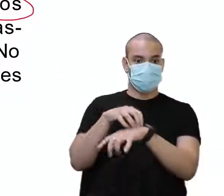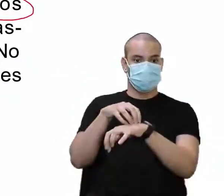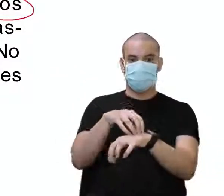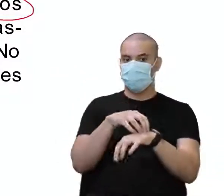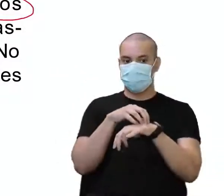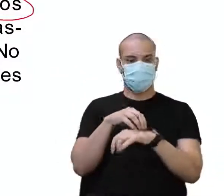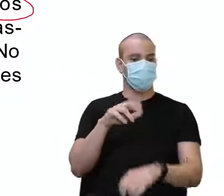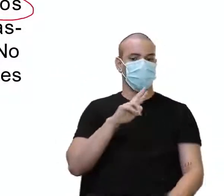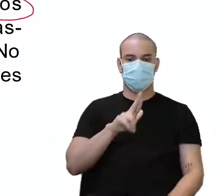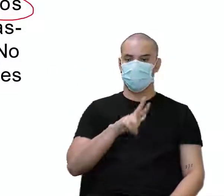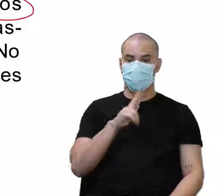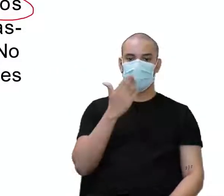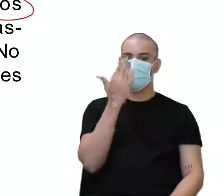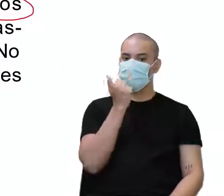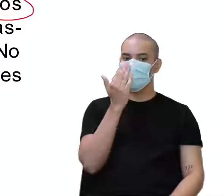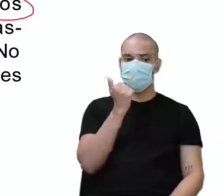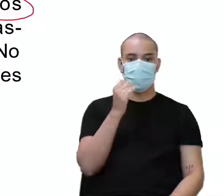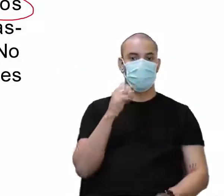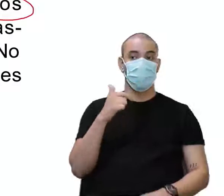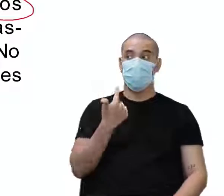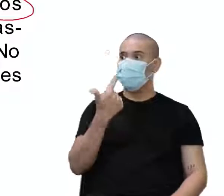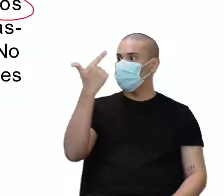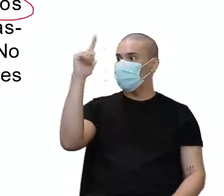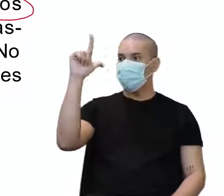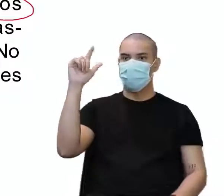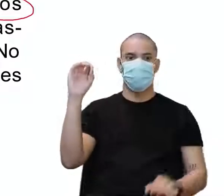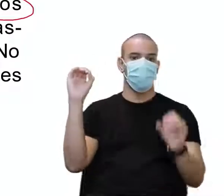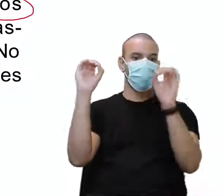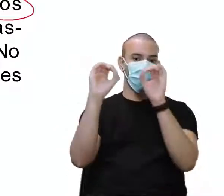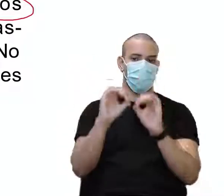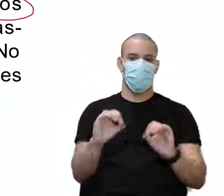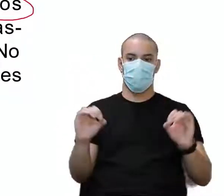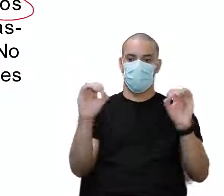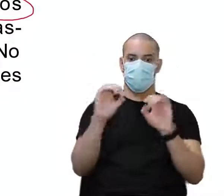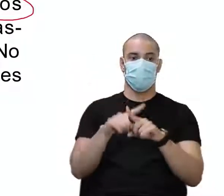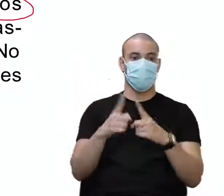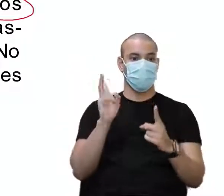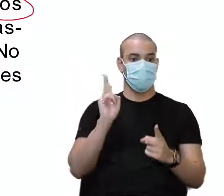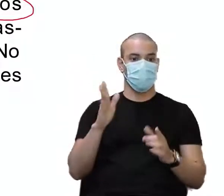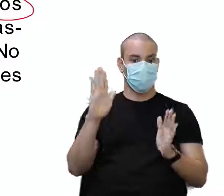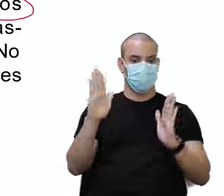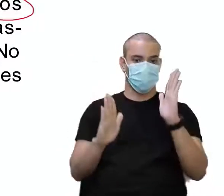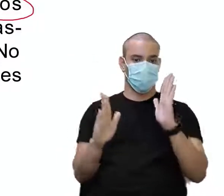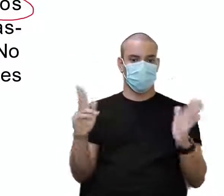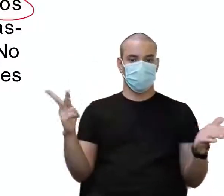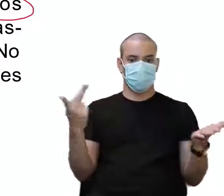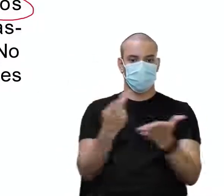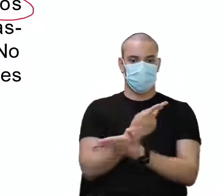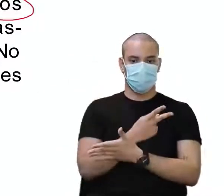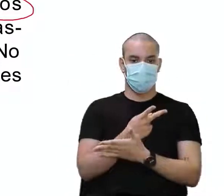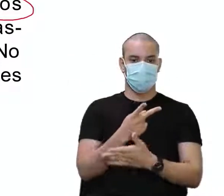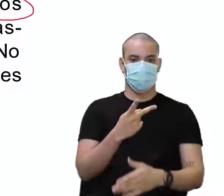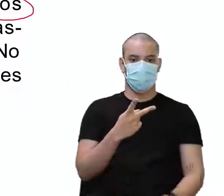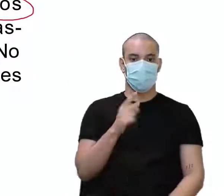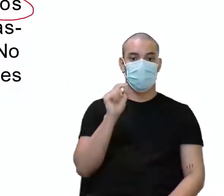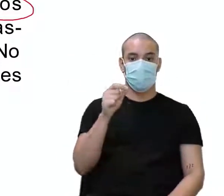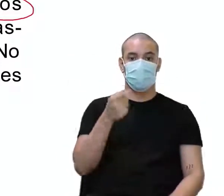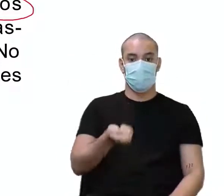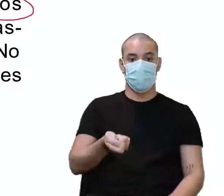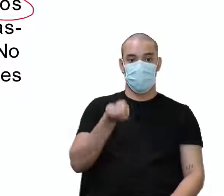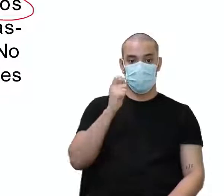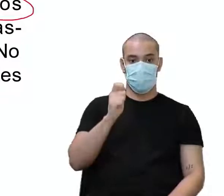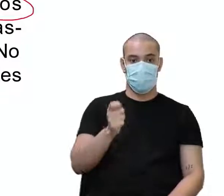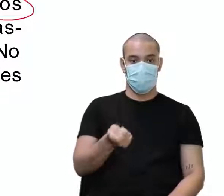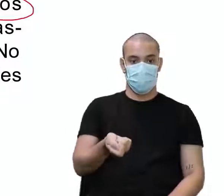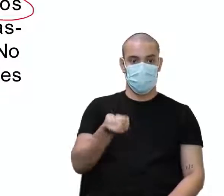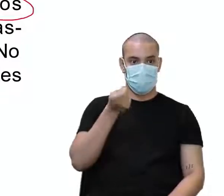não são alimentos para nenhum tipo de organismo. No mesmo período ocorre sobrepesca, ou seja,